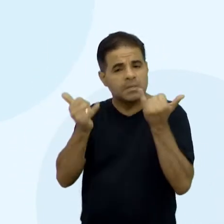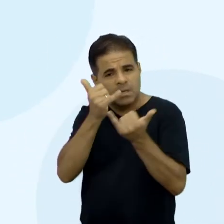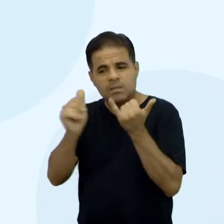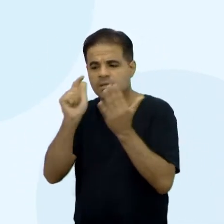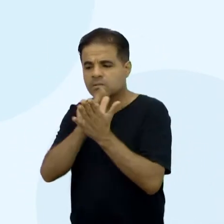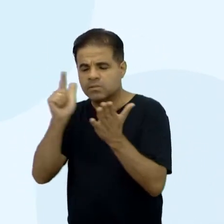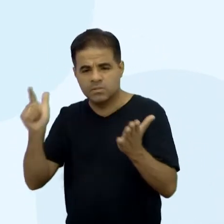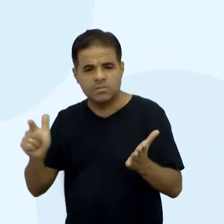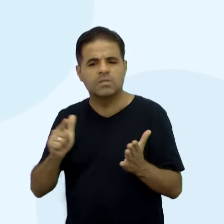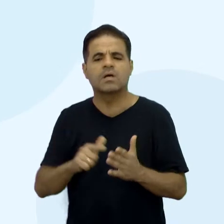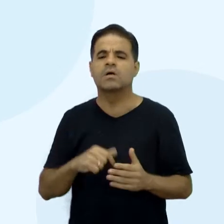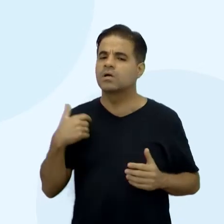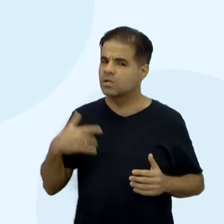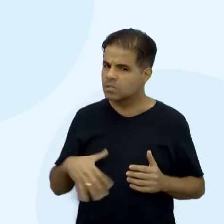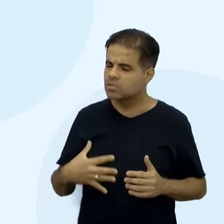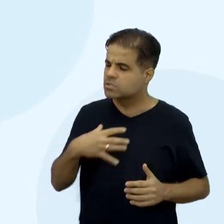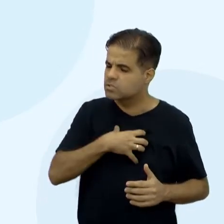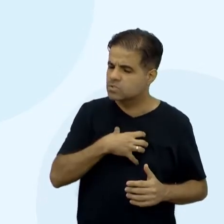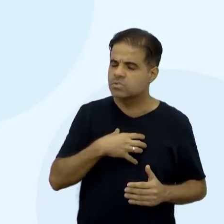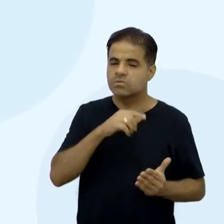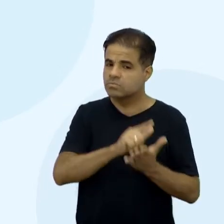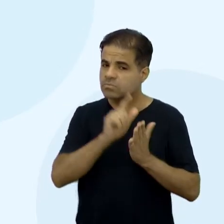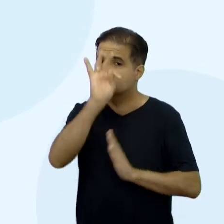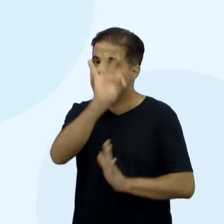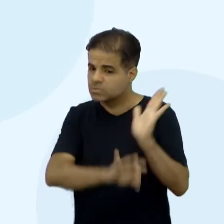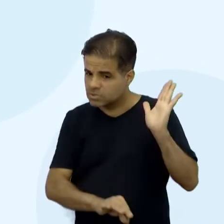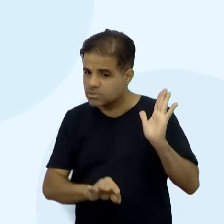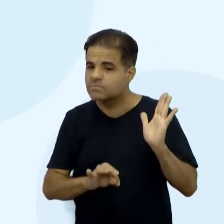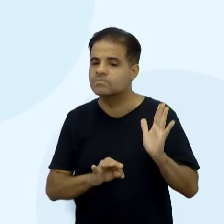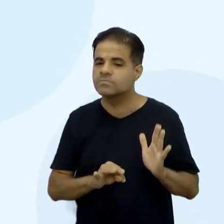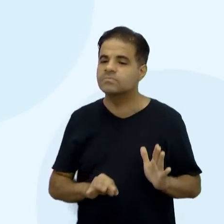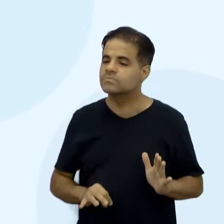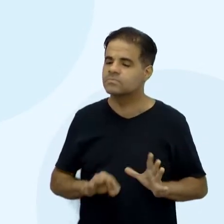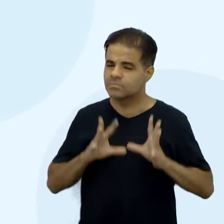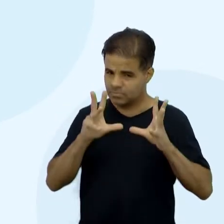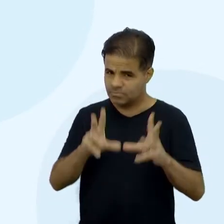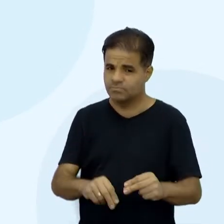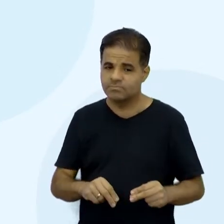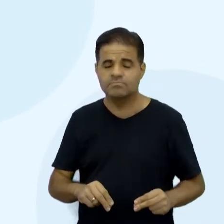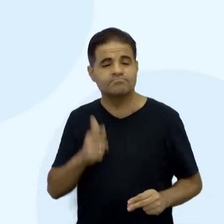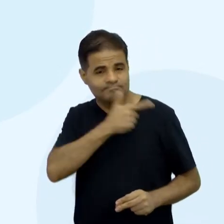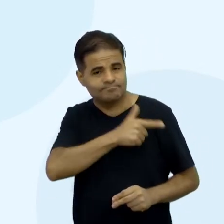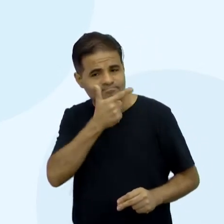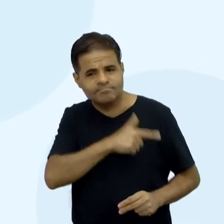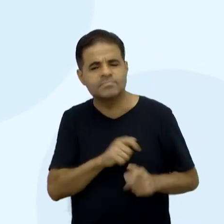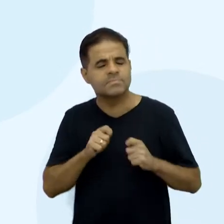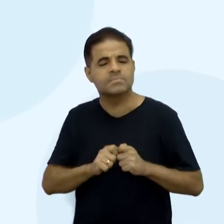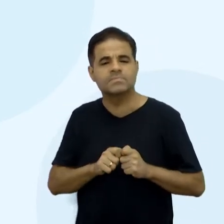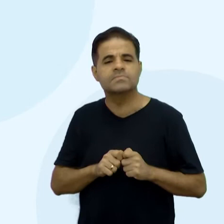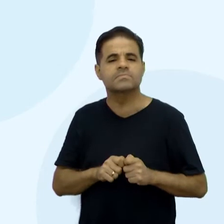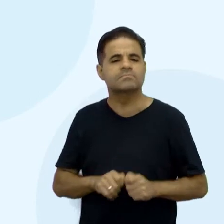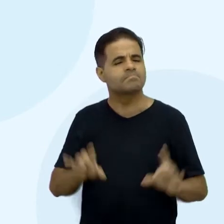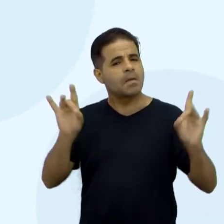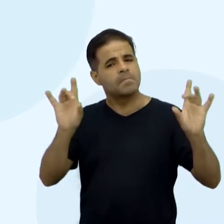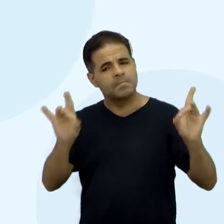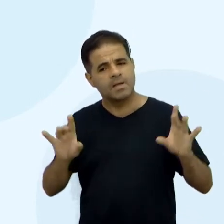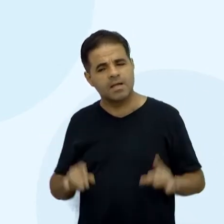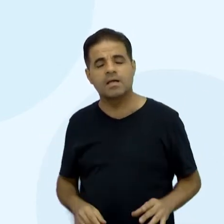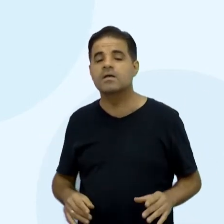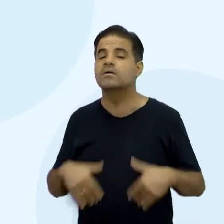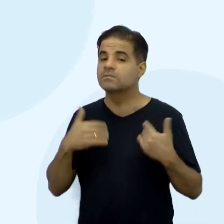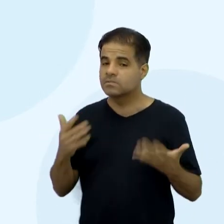jornalístico grande, é um tipo de texto jornalístico que todo mundo aí consegue fazer com excelência. Então vamos